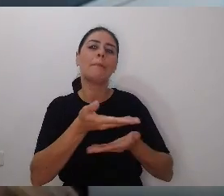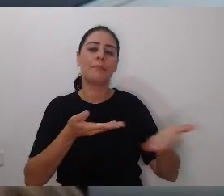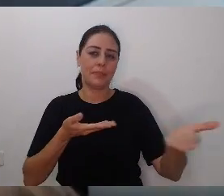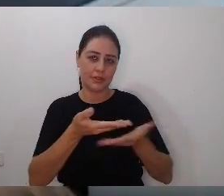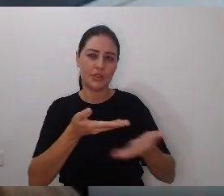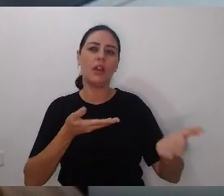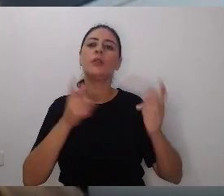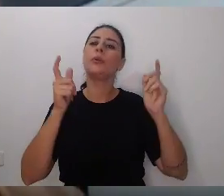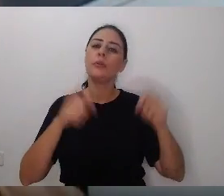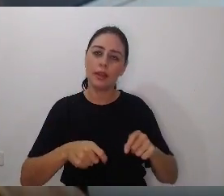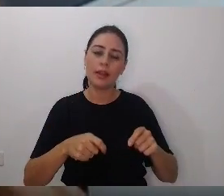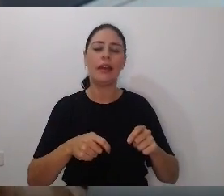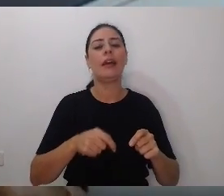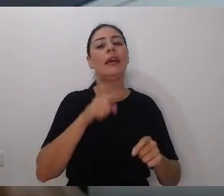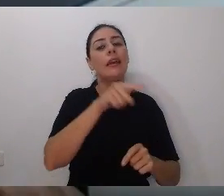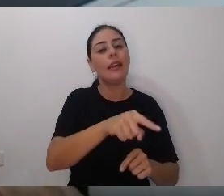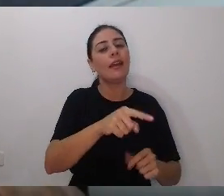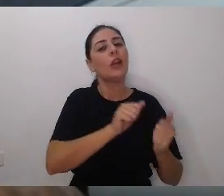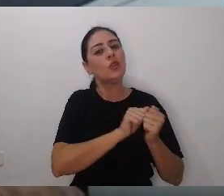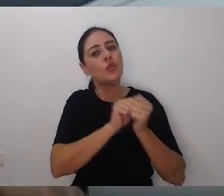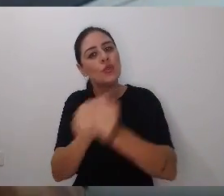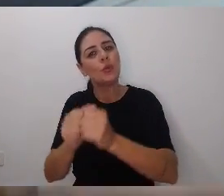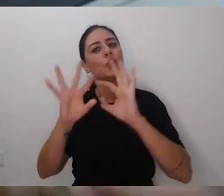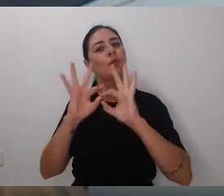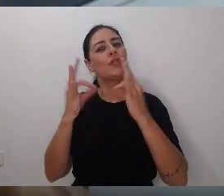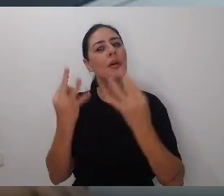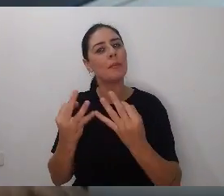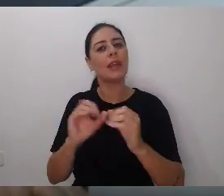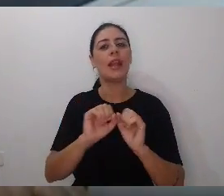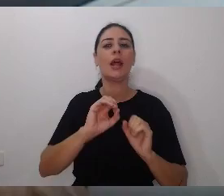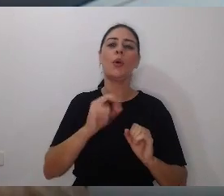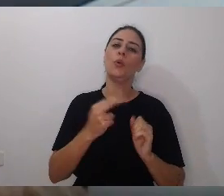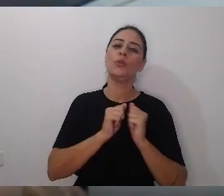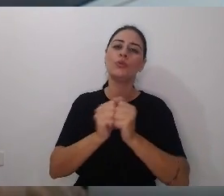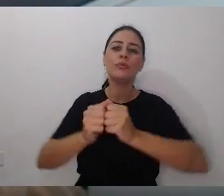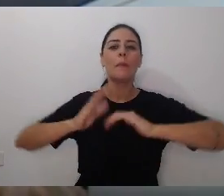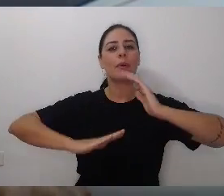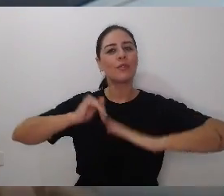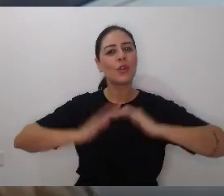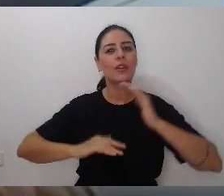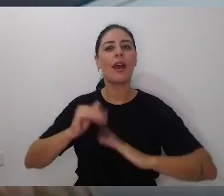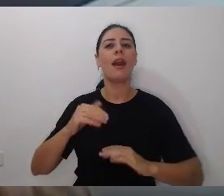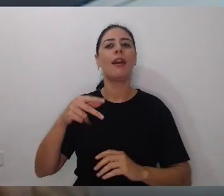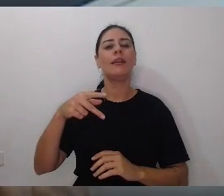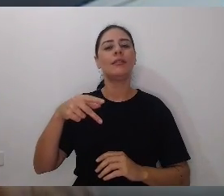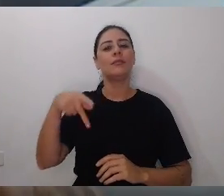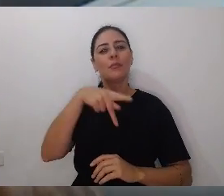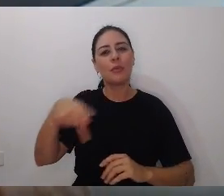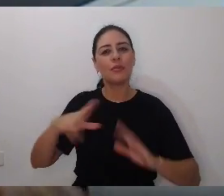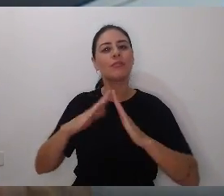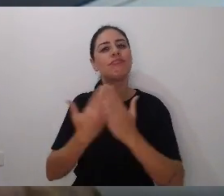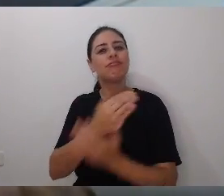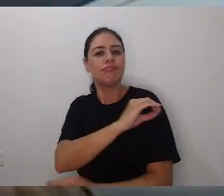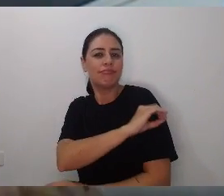criança, ela tem vontade, ela tem opinião, e que ela pode sim, de uma forma mediada, e aí a gente usa